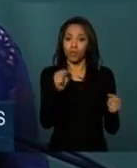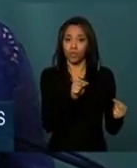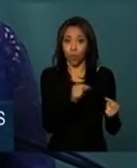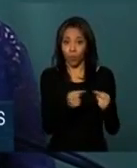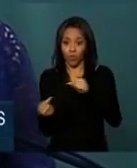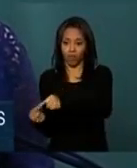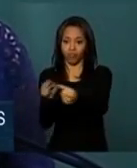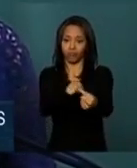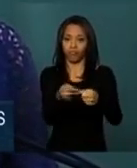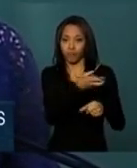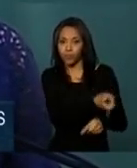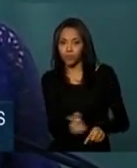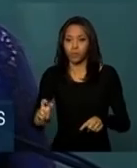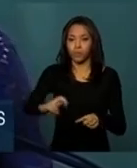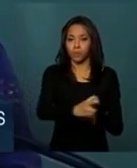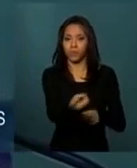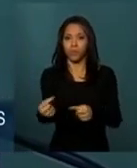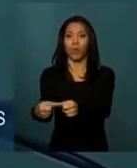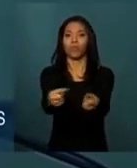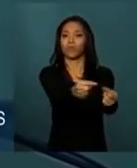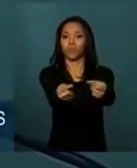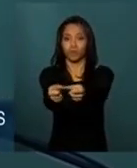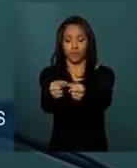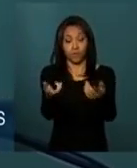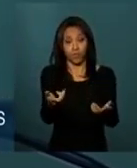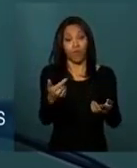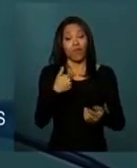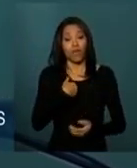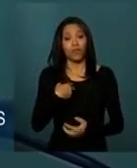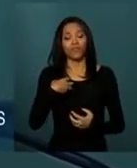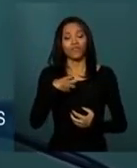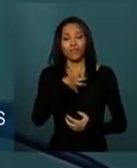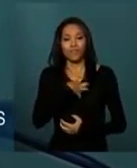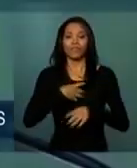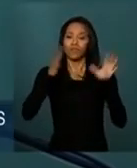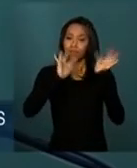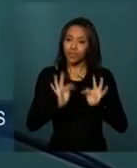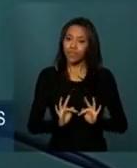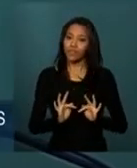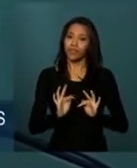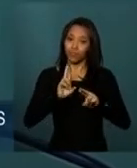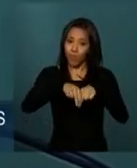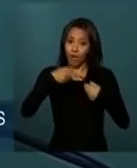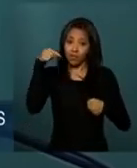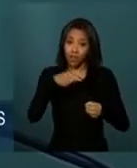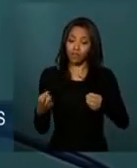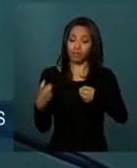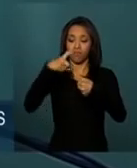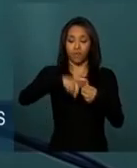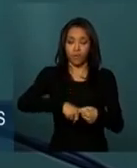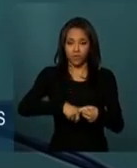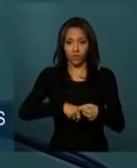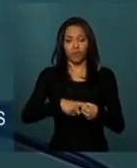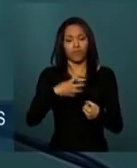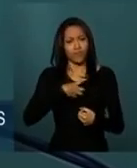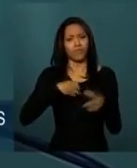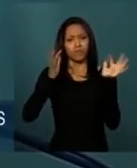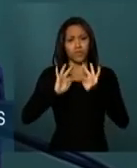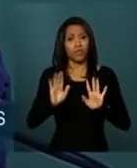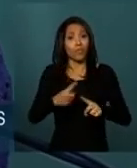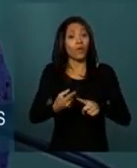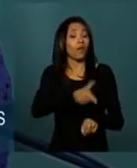Eu quero dizer para vocês que eu fico muito feliz com essa parceria. Fico muito feliz com essa parceria, porque